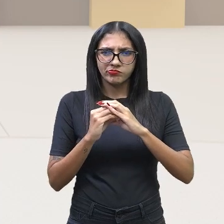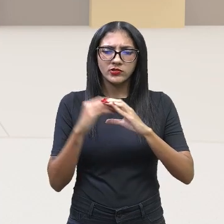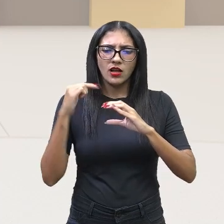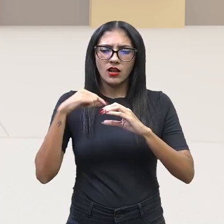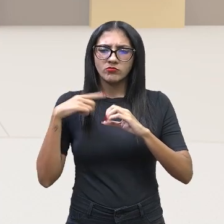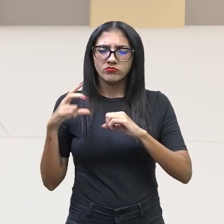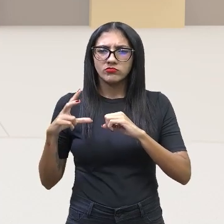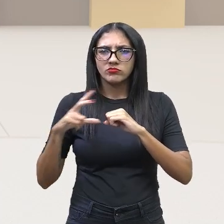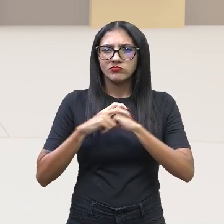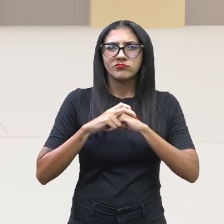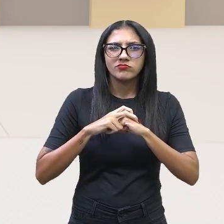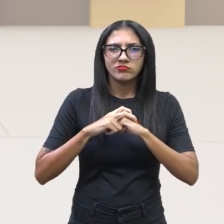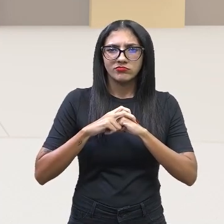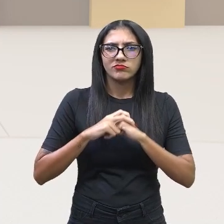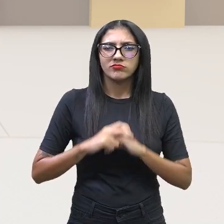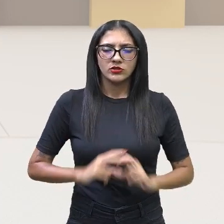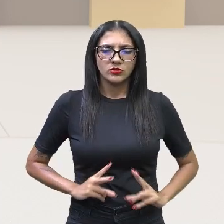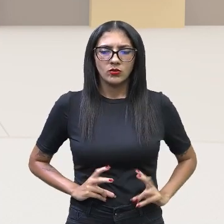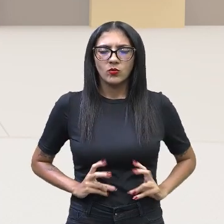infectadas, né,